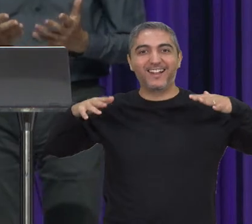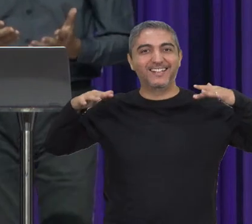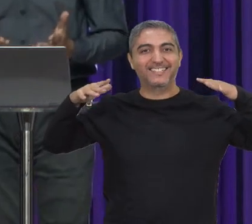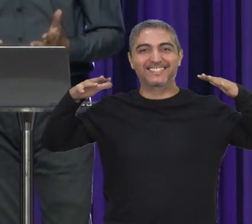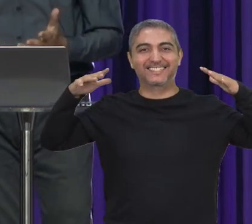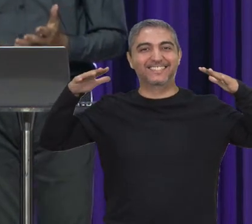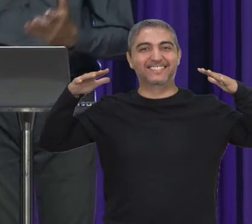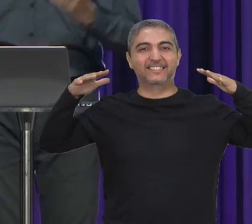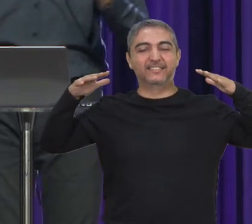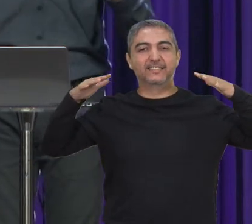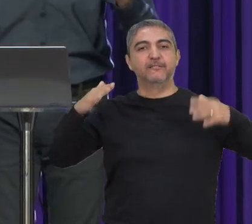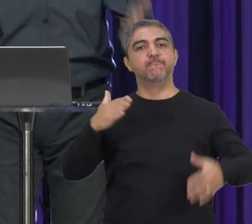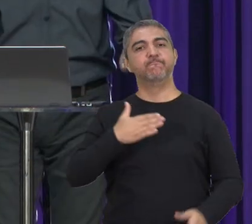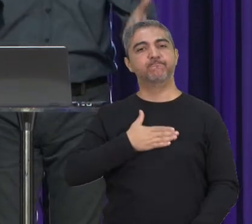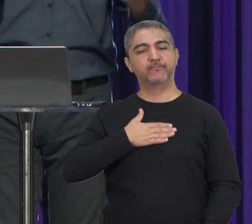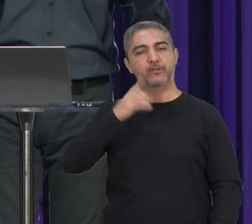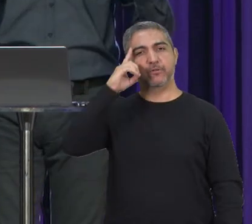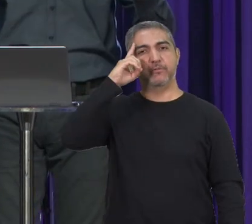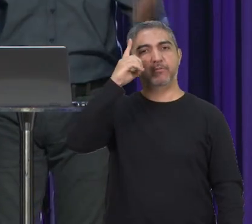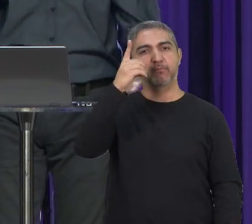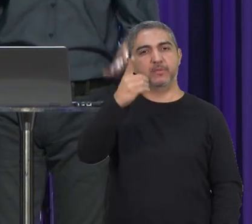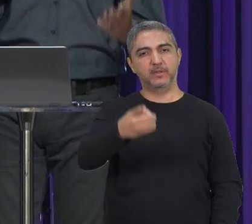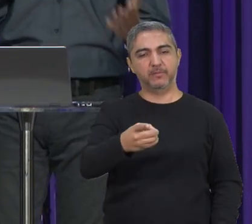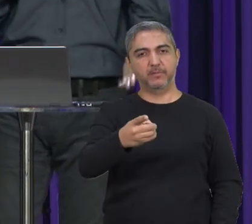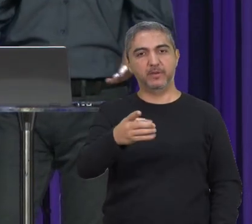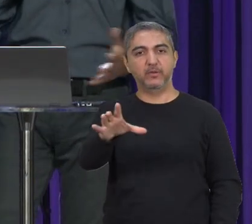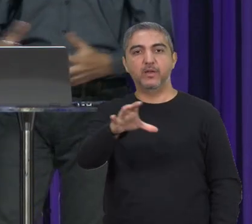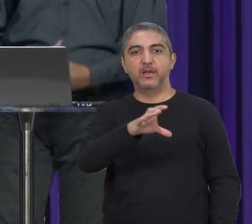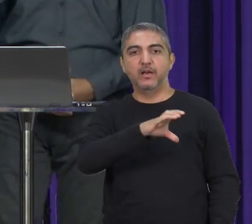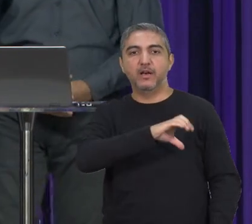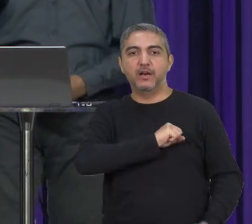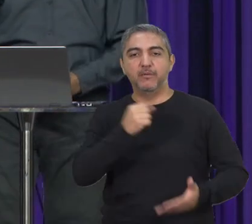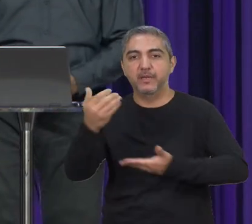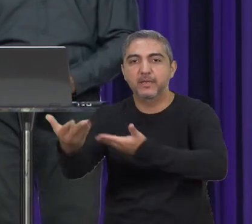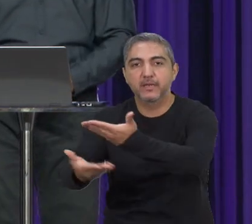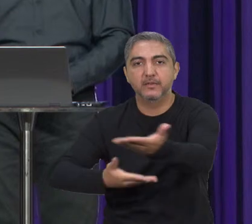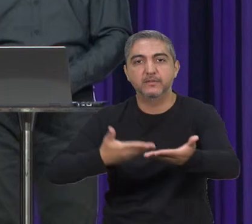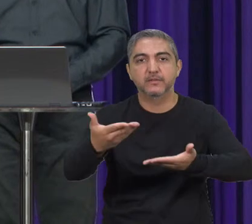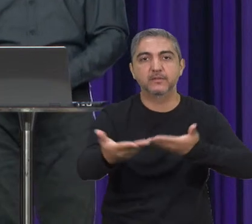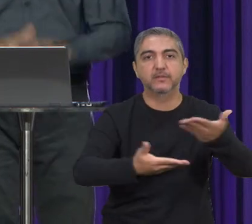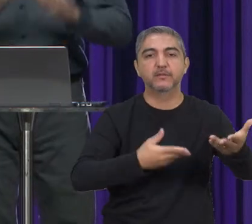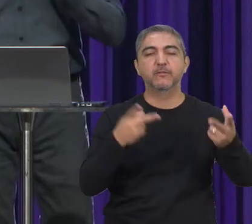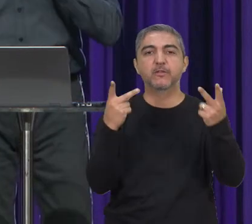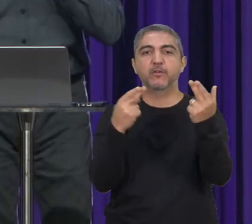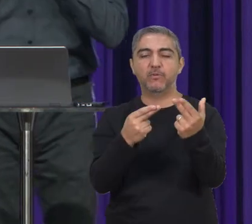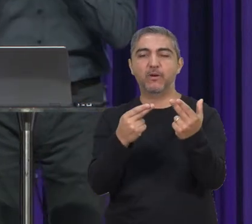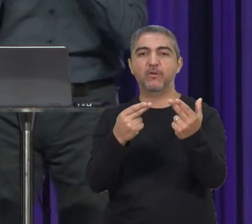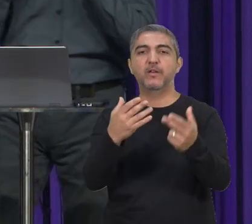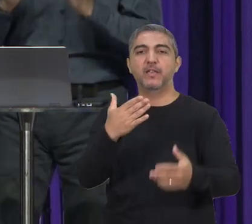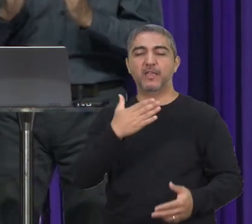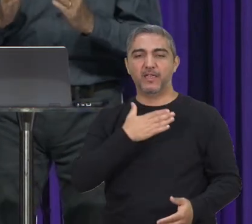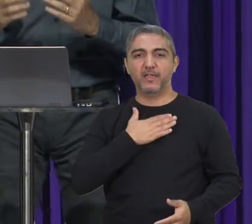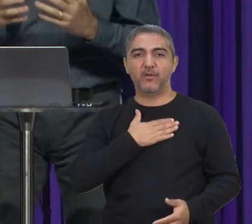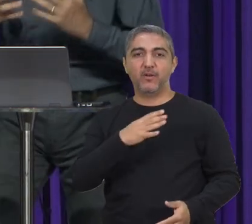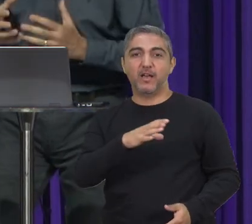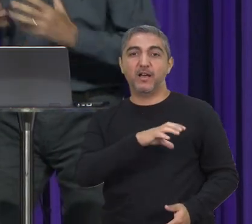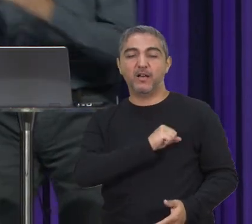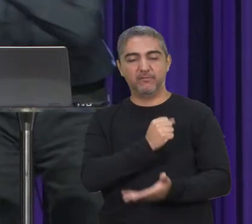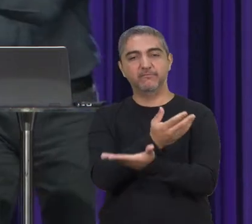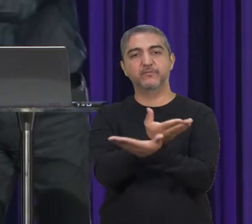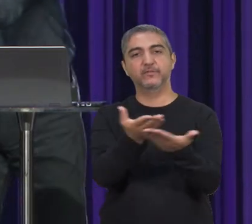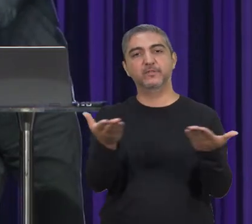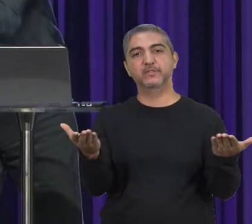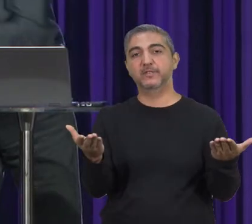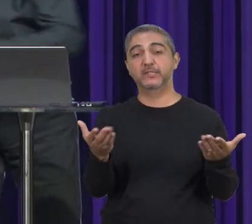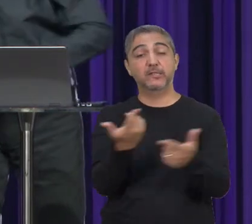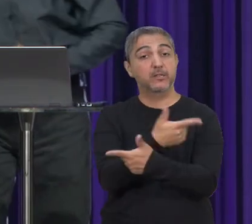Este é o meu mandamento: amem uns aos outros como eu amo vocês. Não existe maior amor do que dar a vida